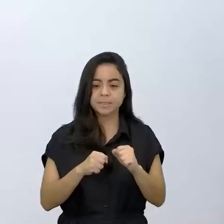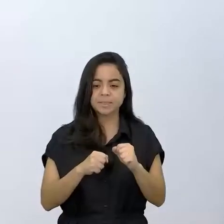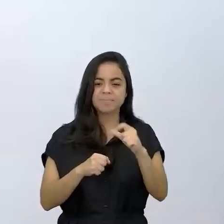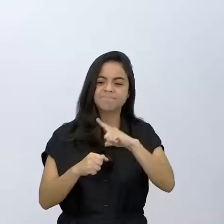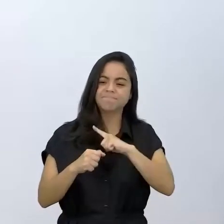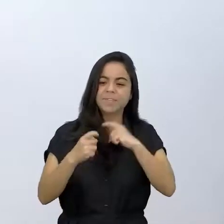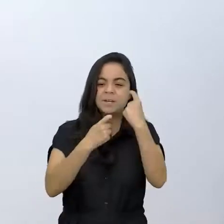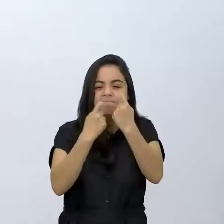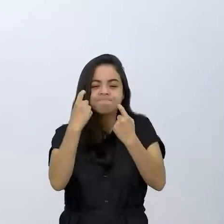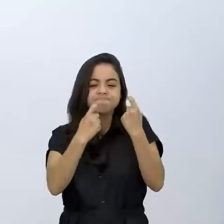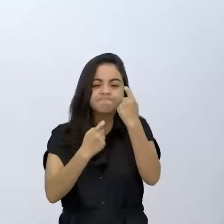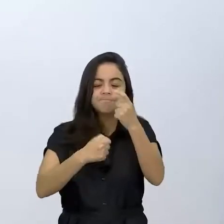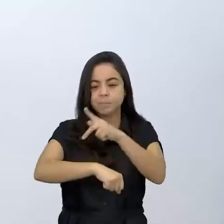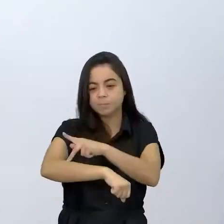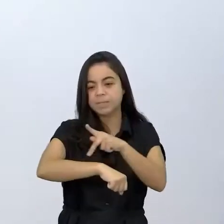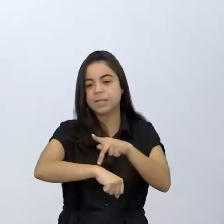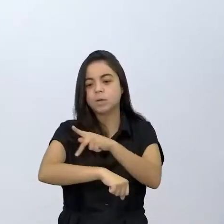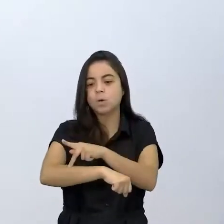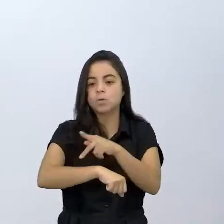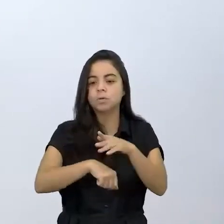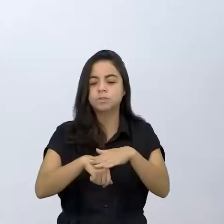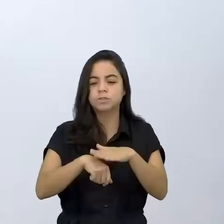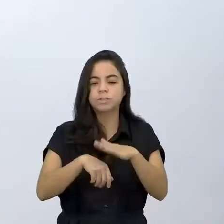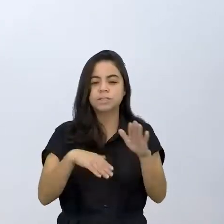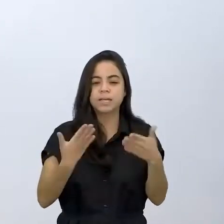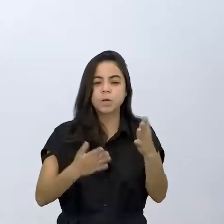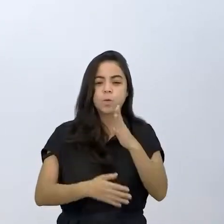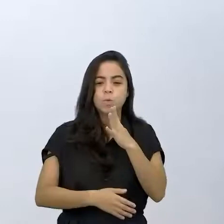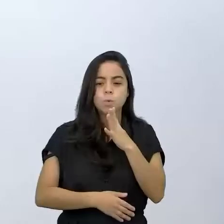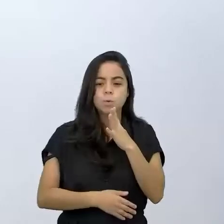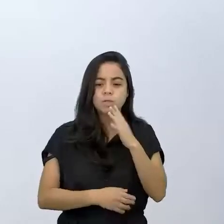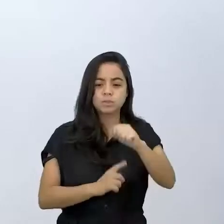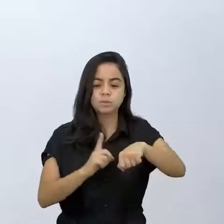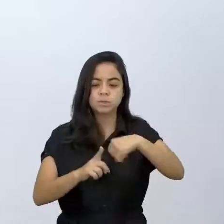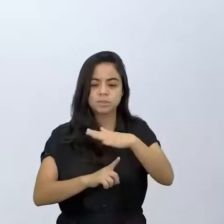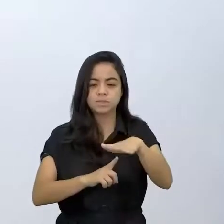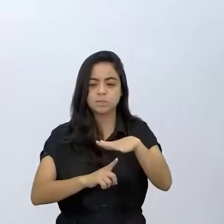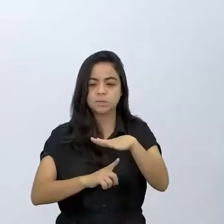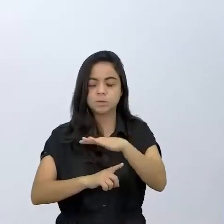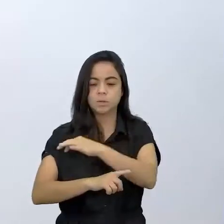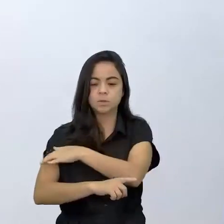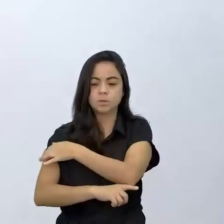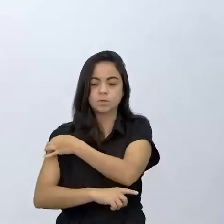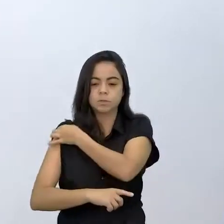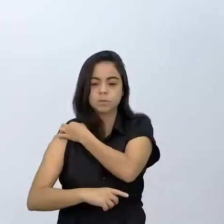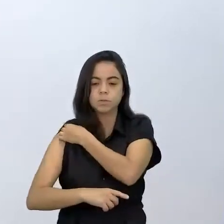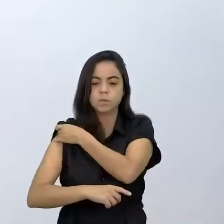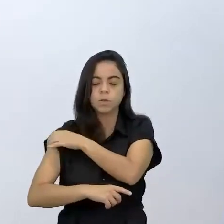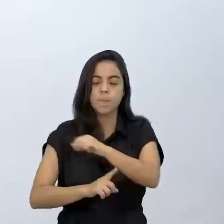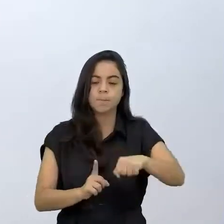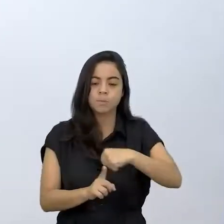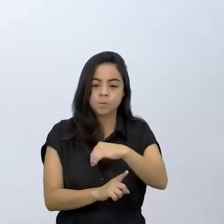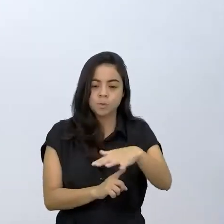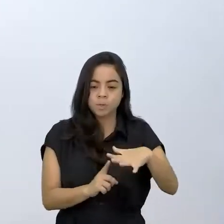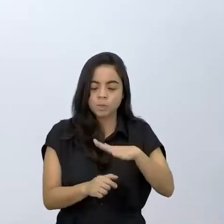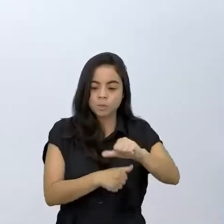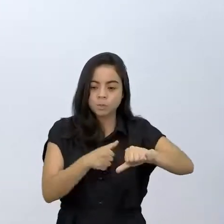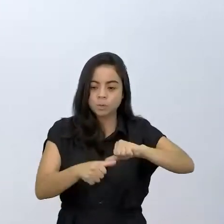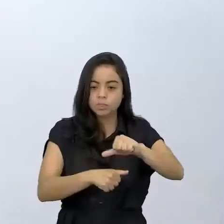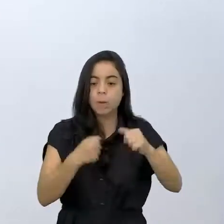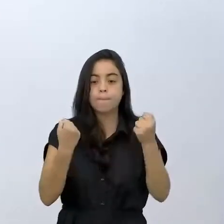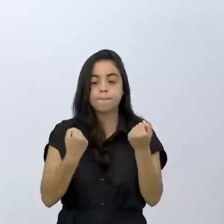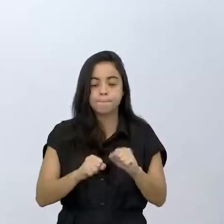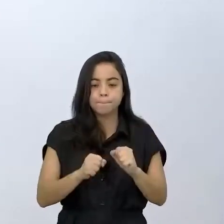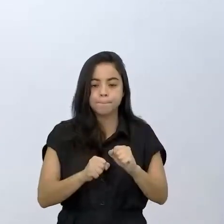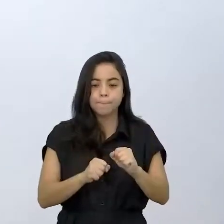preocupações pedagógicas para fazer com que esse conhecimento sociológico da mudança social ele pudesse